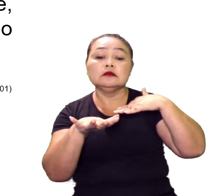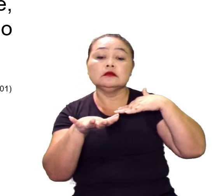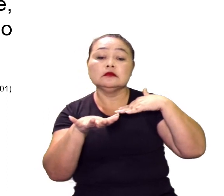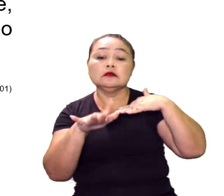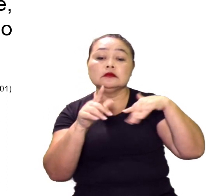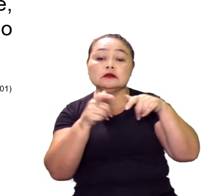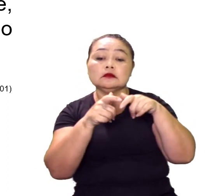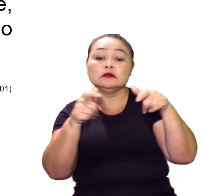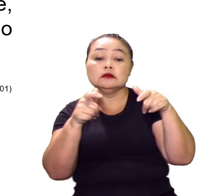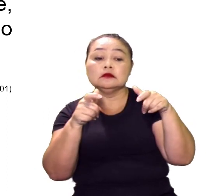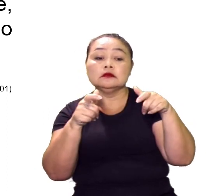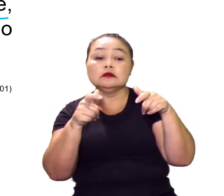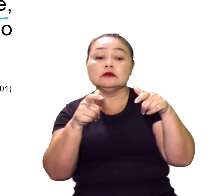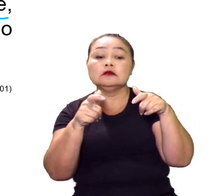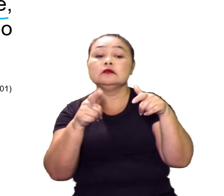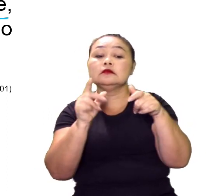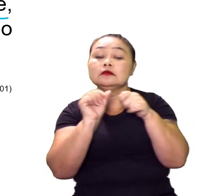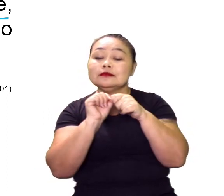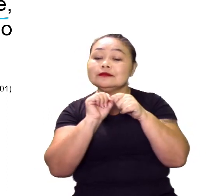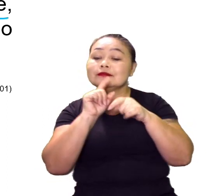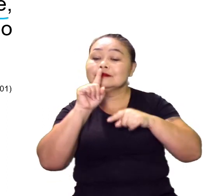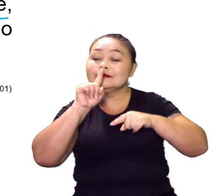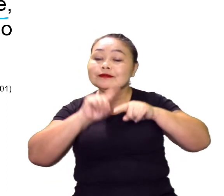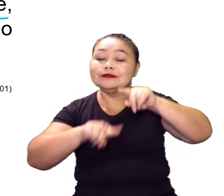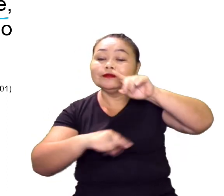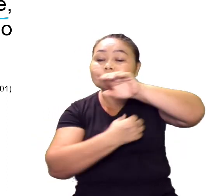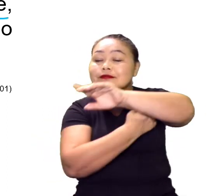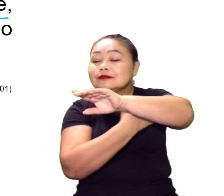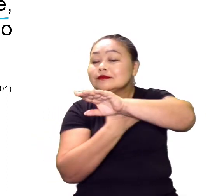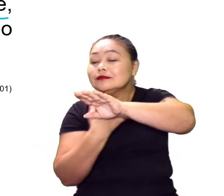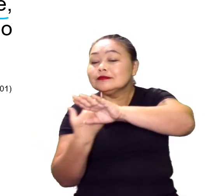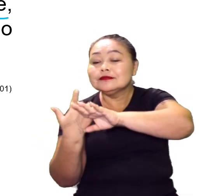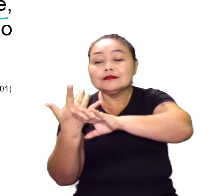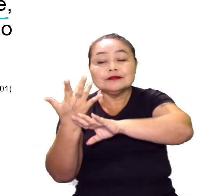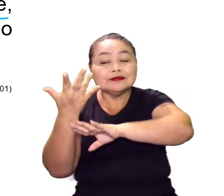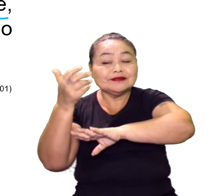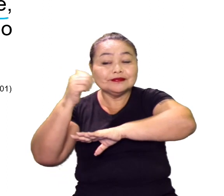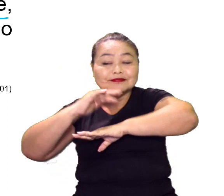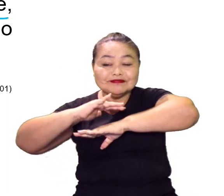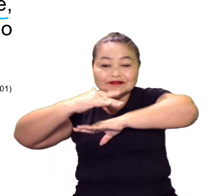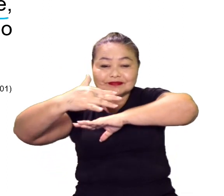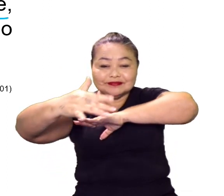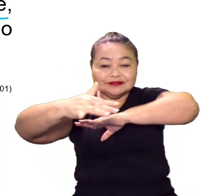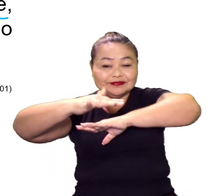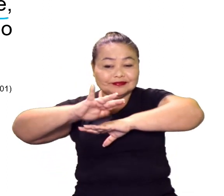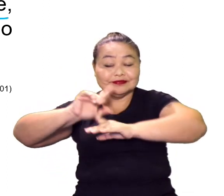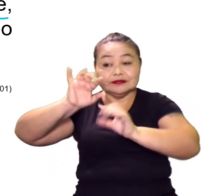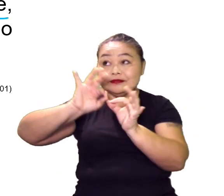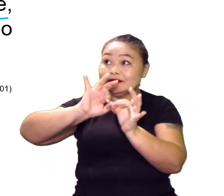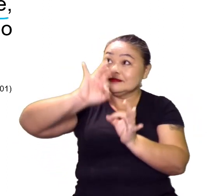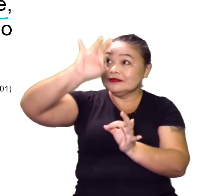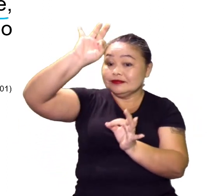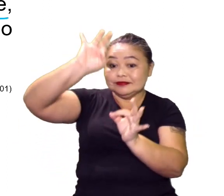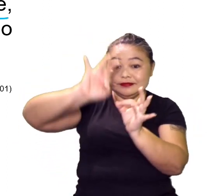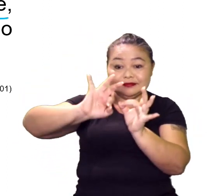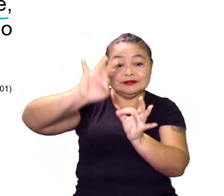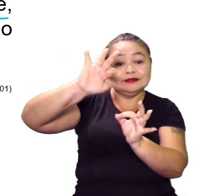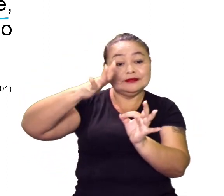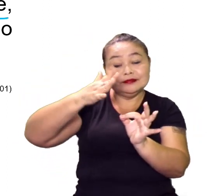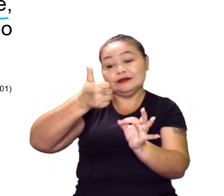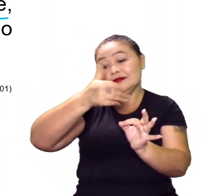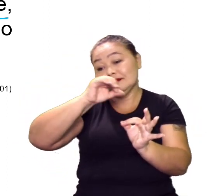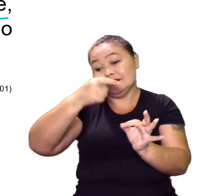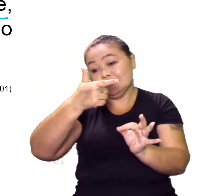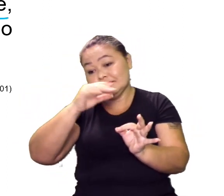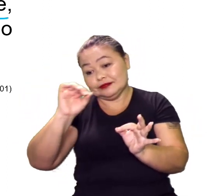E abriga grande comunidade ecologicamente, né? E tem uma altitude variando de 100 a 200